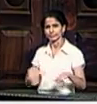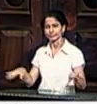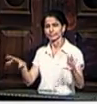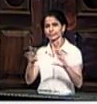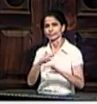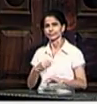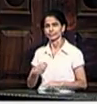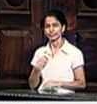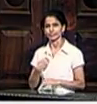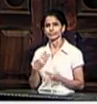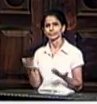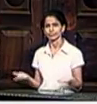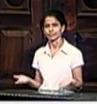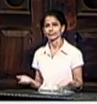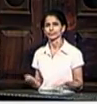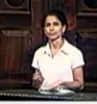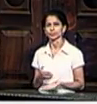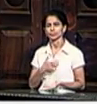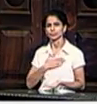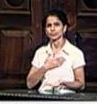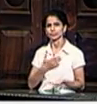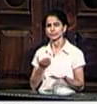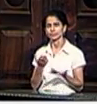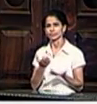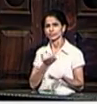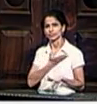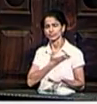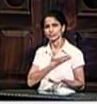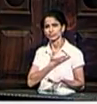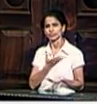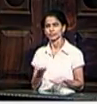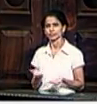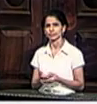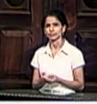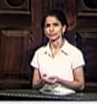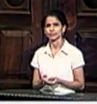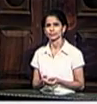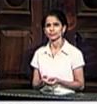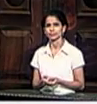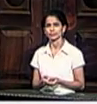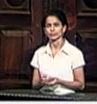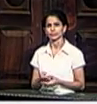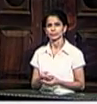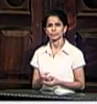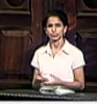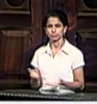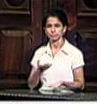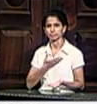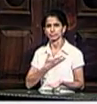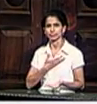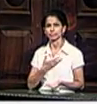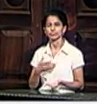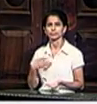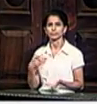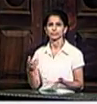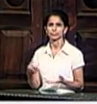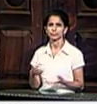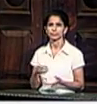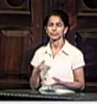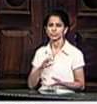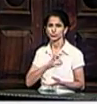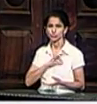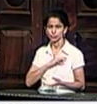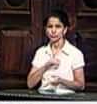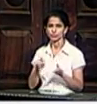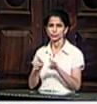na figura do meu companheiro, também companheiro de PDT, companheiro como delegado de polícia,